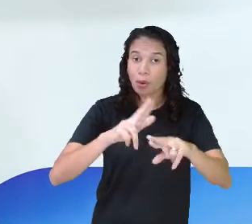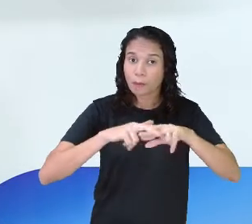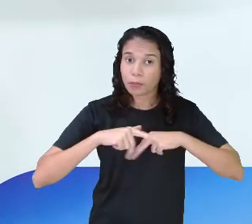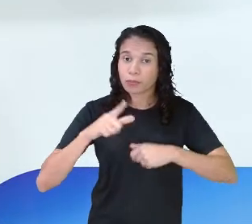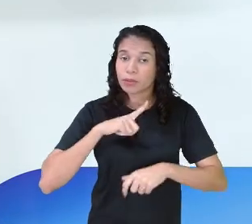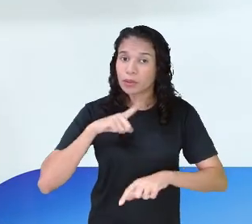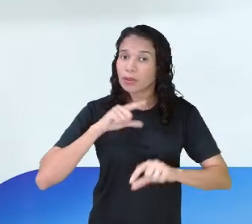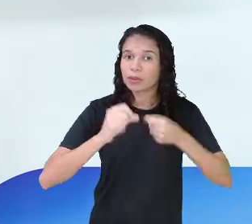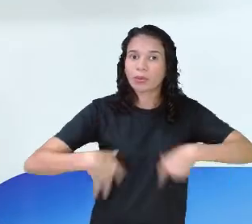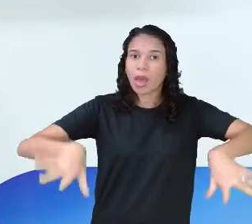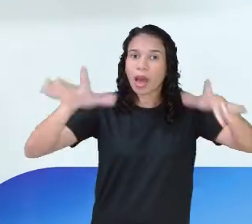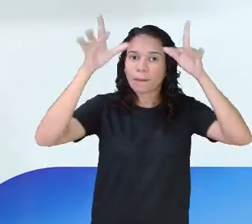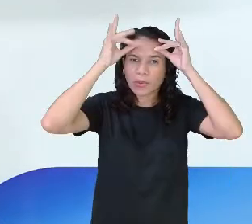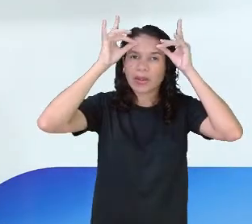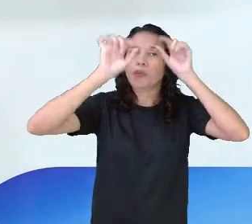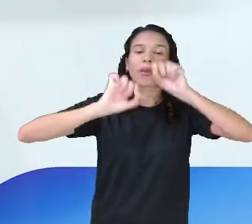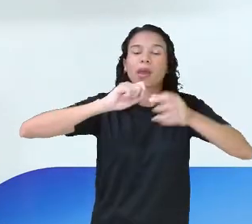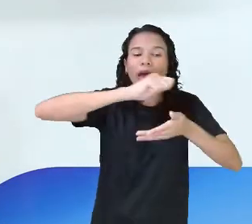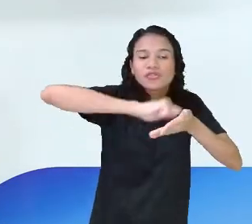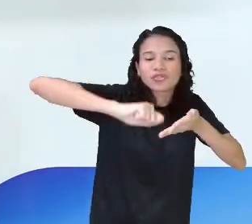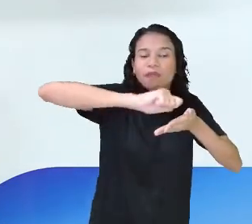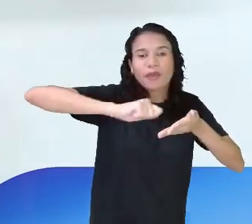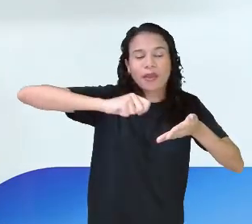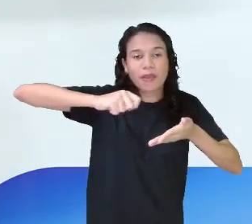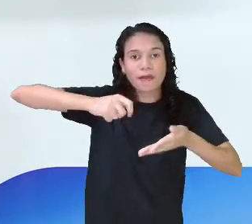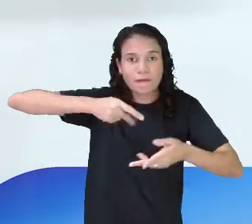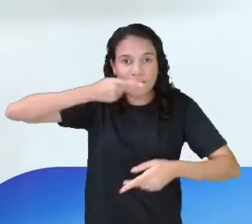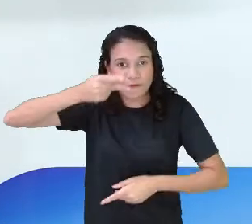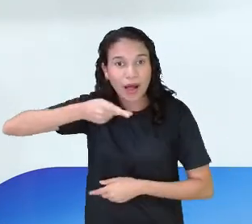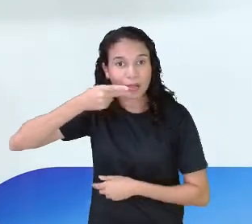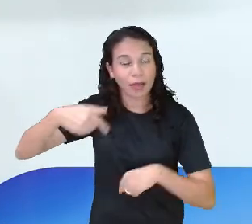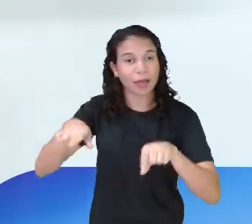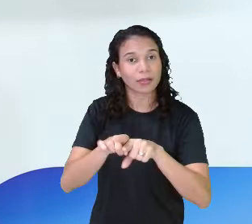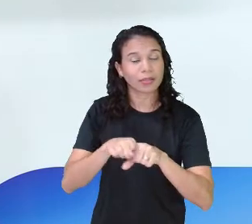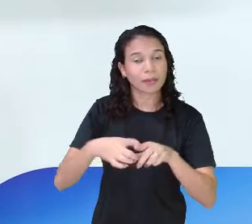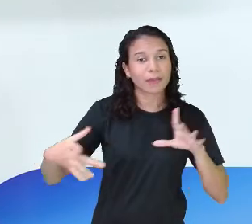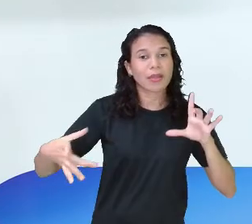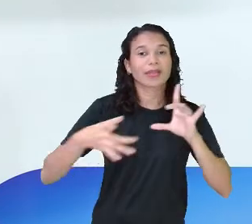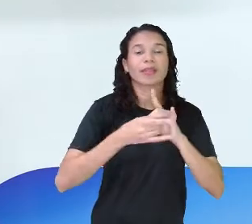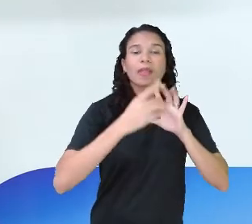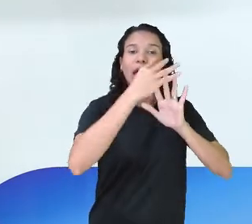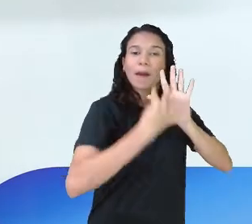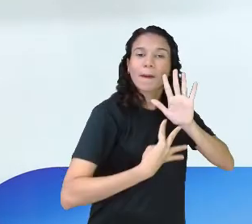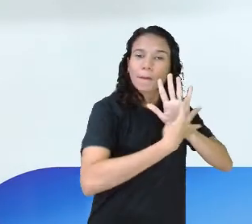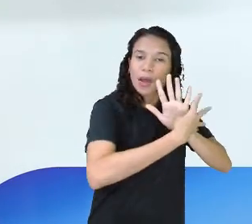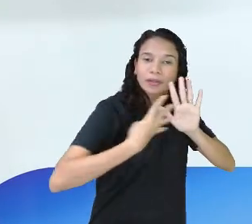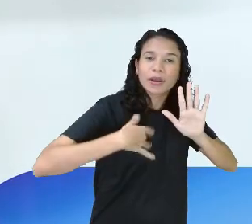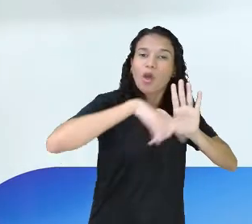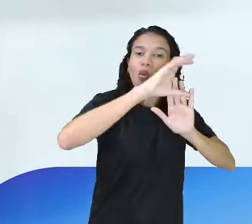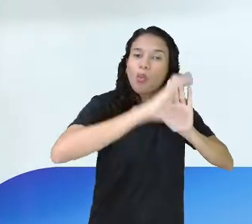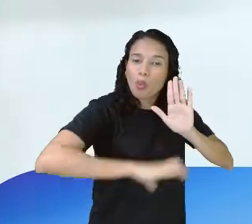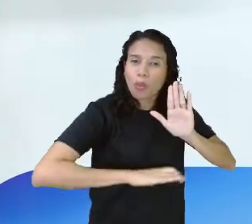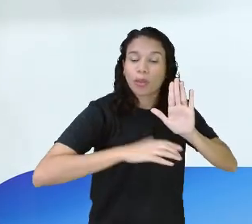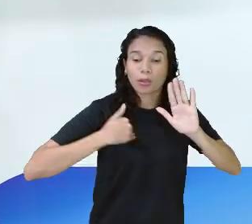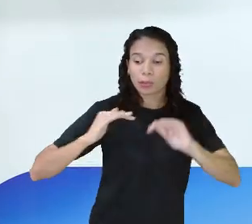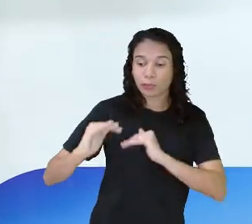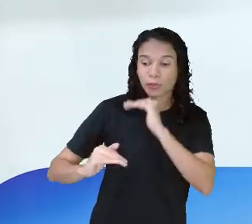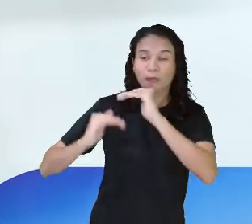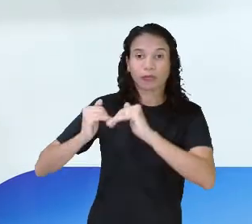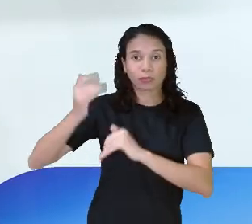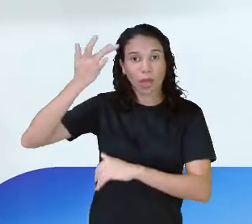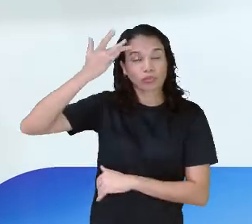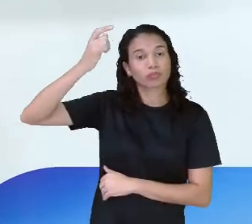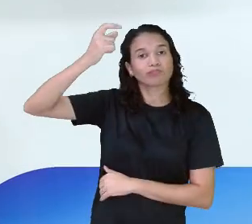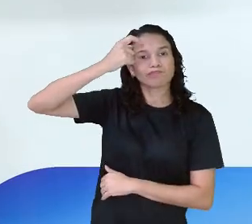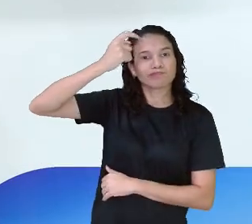da escrita e da fala, né, ela tinha acesso à matriz curricular que fazia com que o seu desenvolvimento